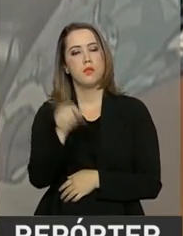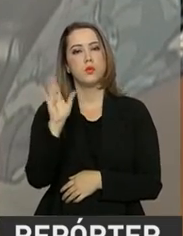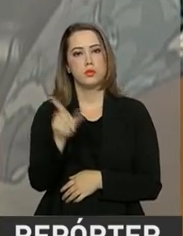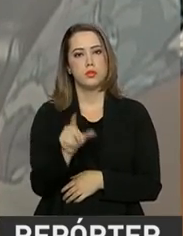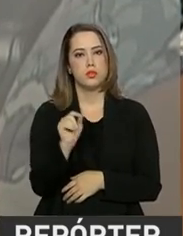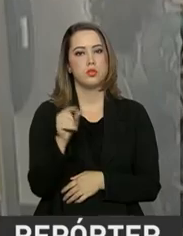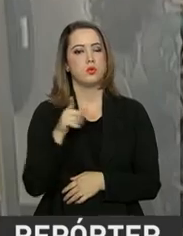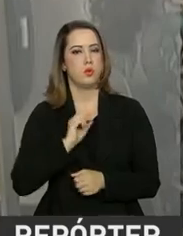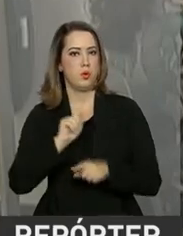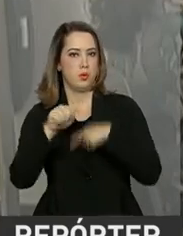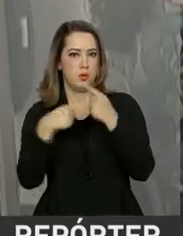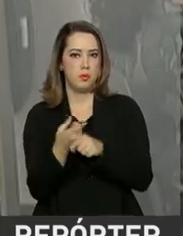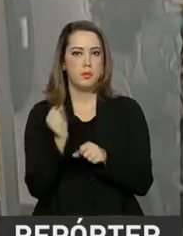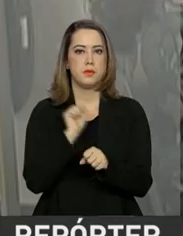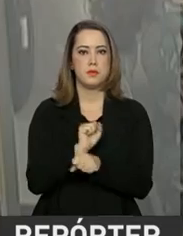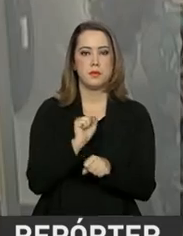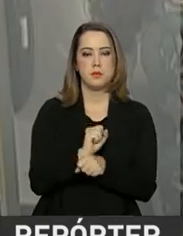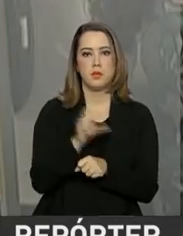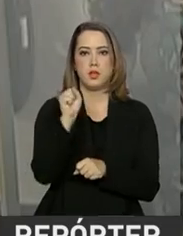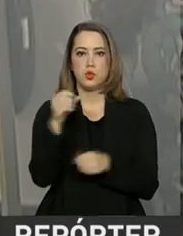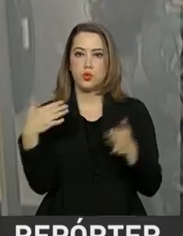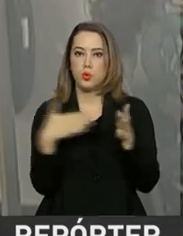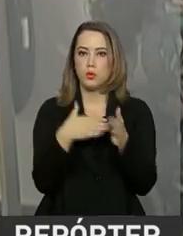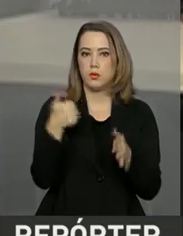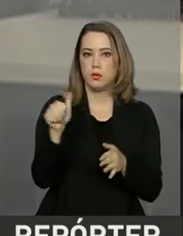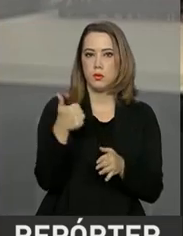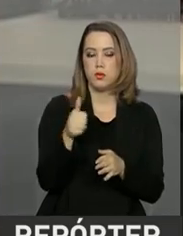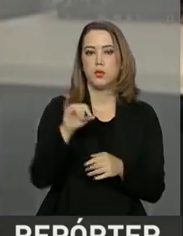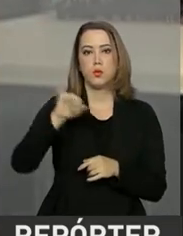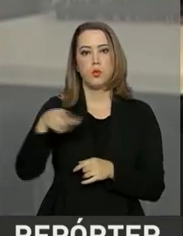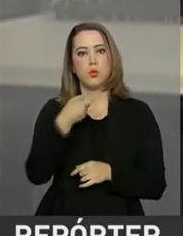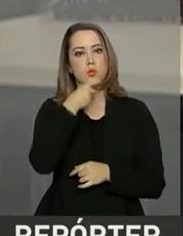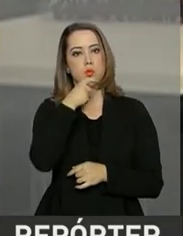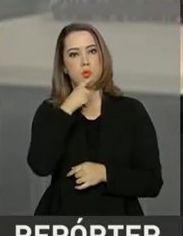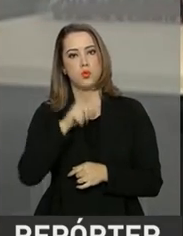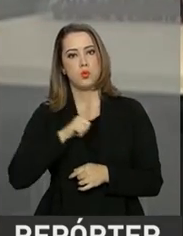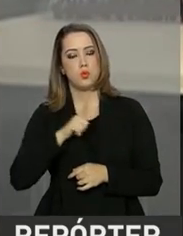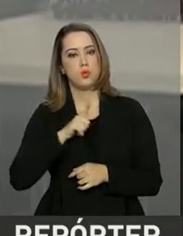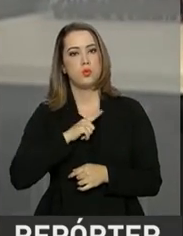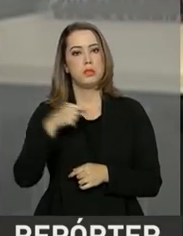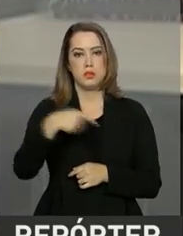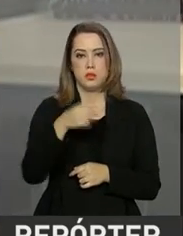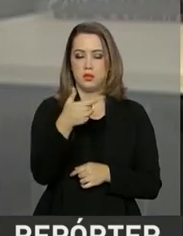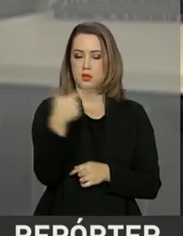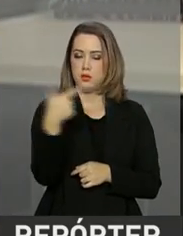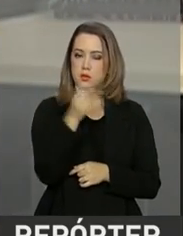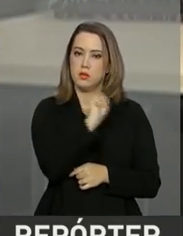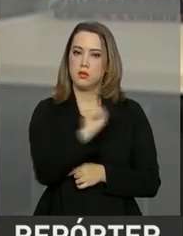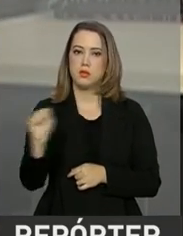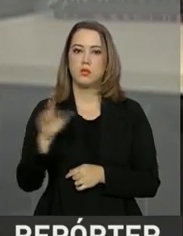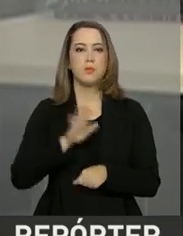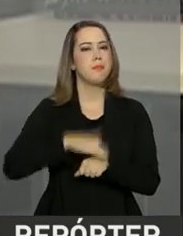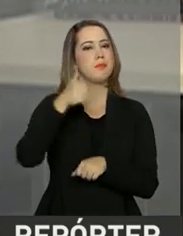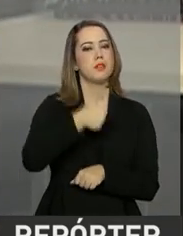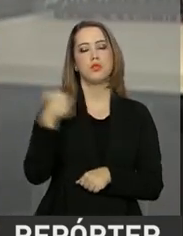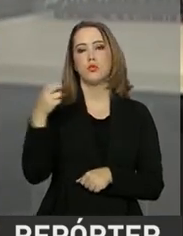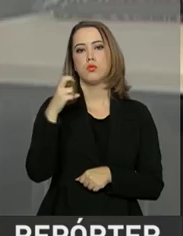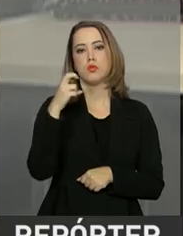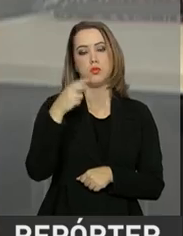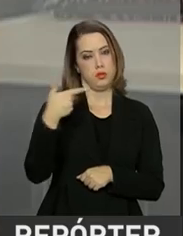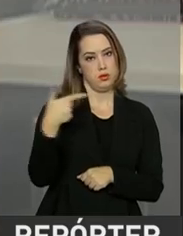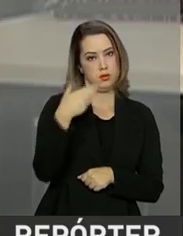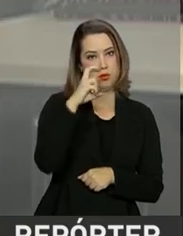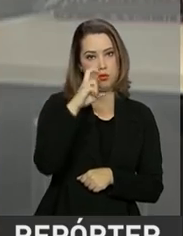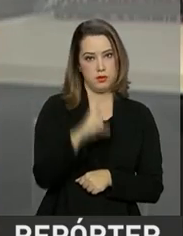8 a 11 de julho o programa Universidade para Todos ofereceu neste segundo semestre mais de 125.000